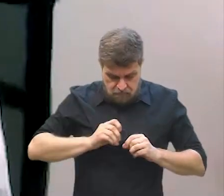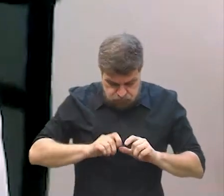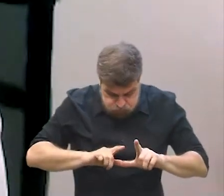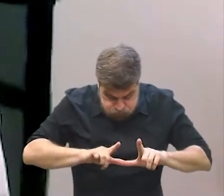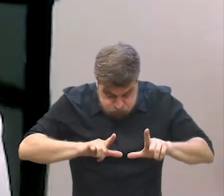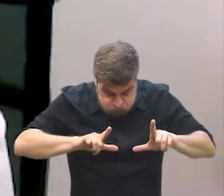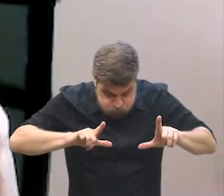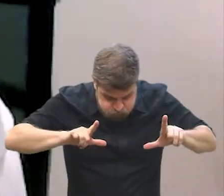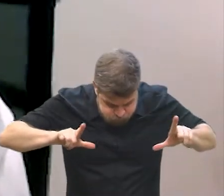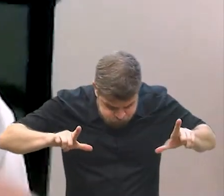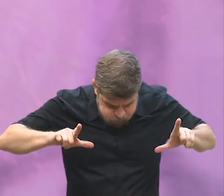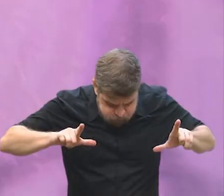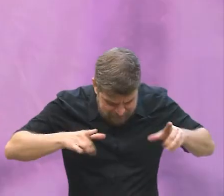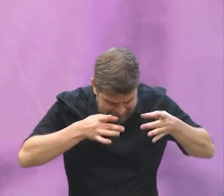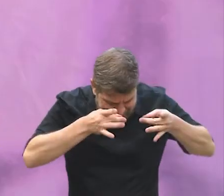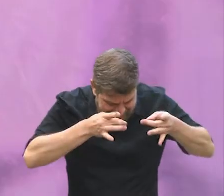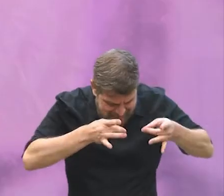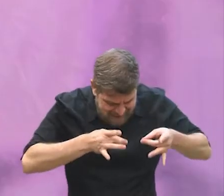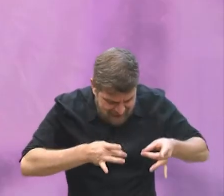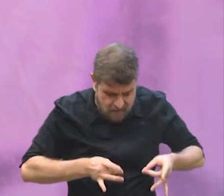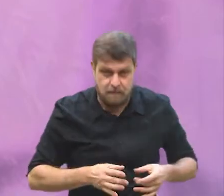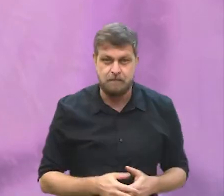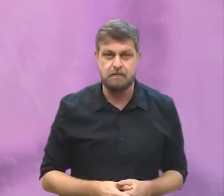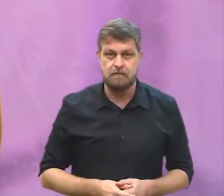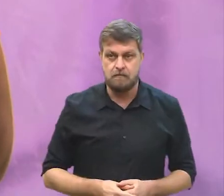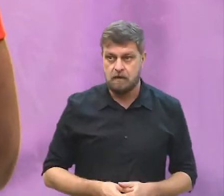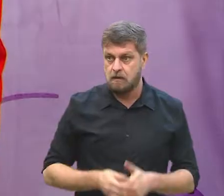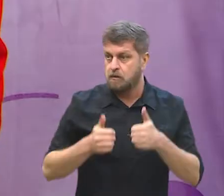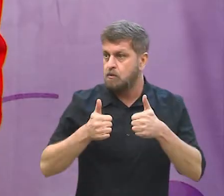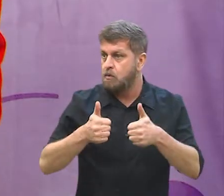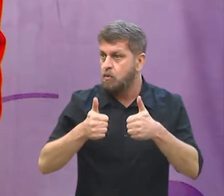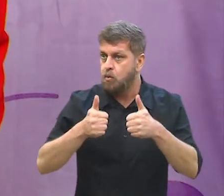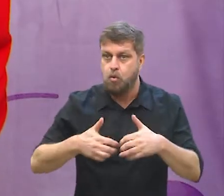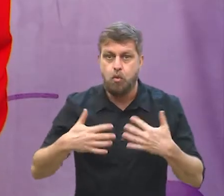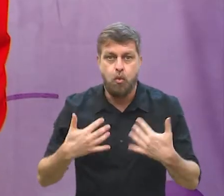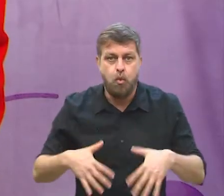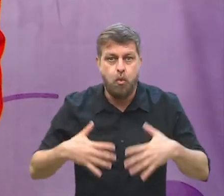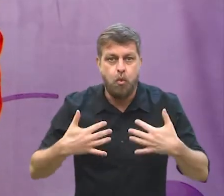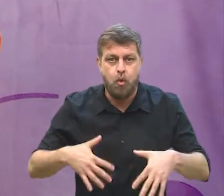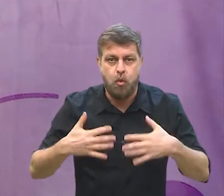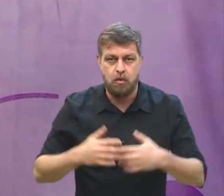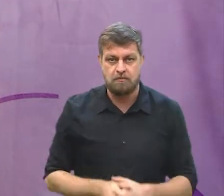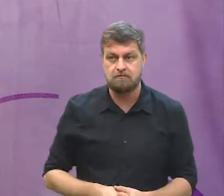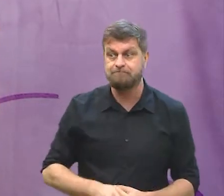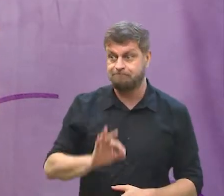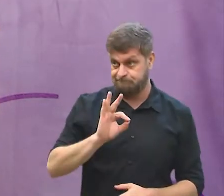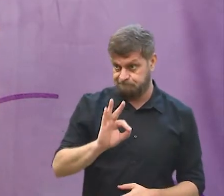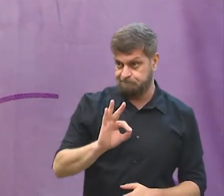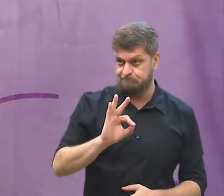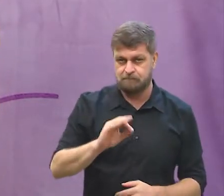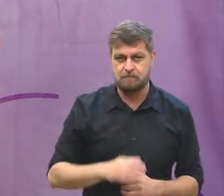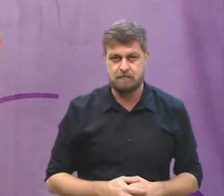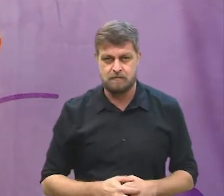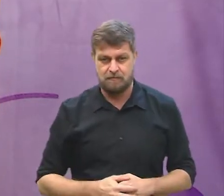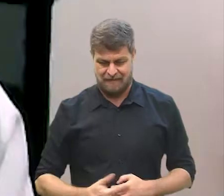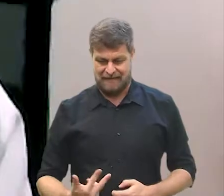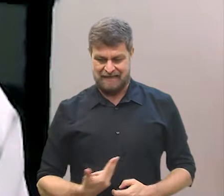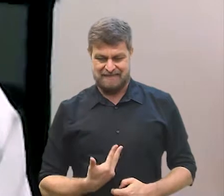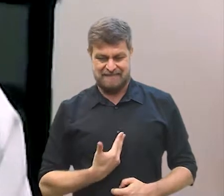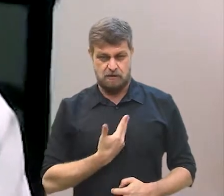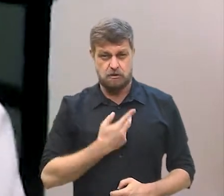com mais precisão. Então isso é bastante positivo, né, doutora? Totalmente. Então, cirurgias